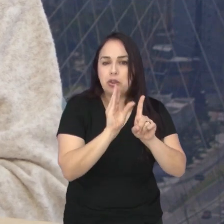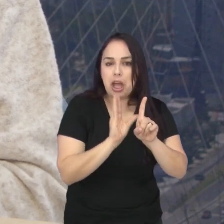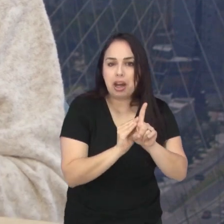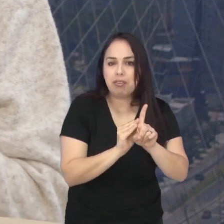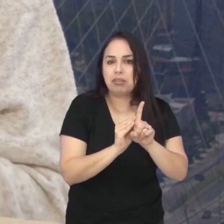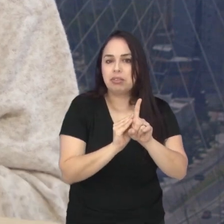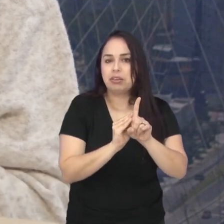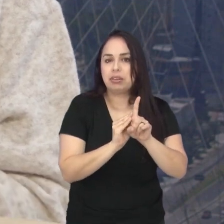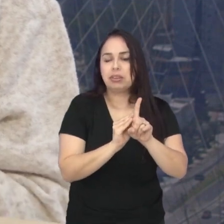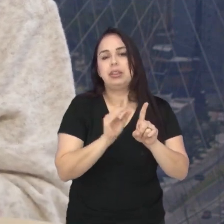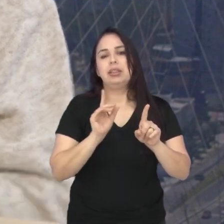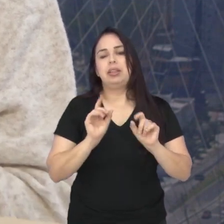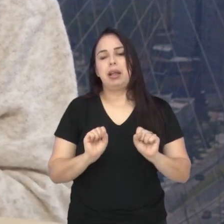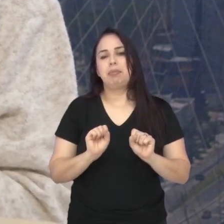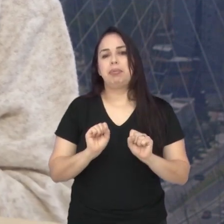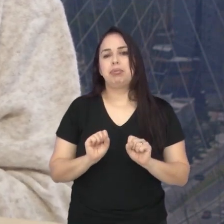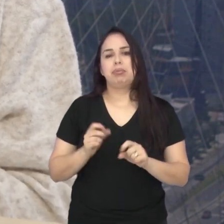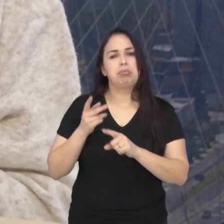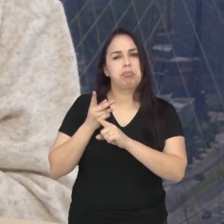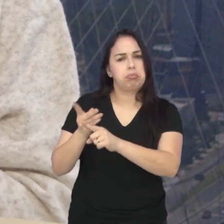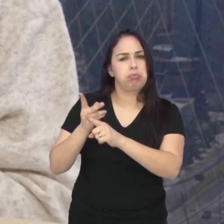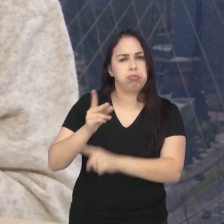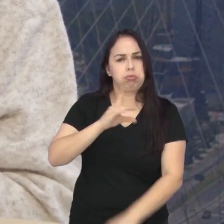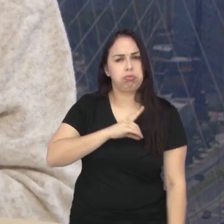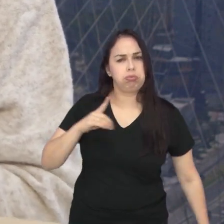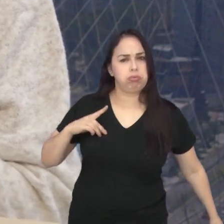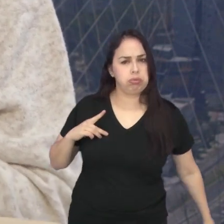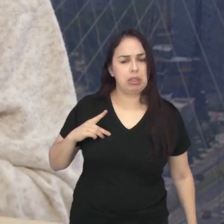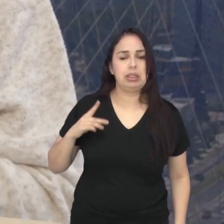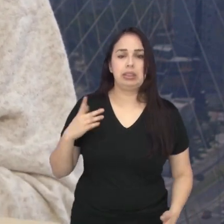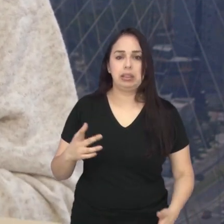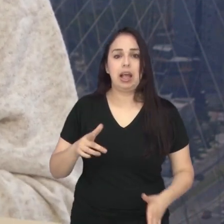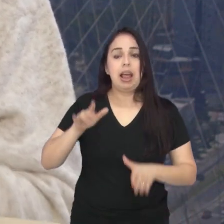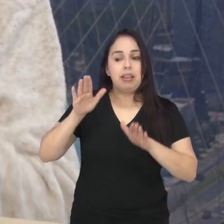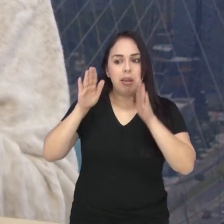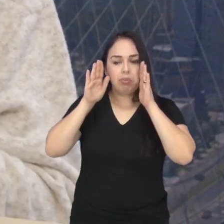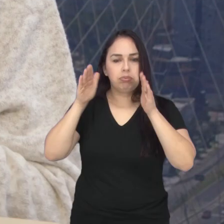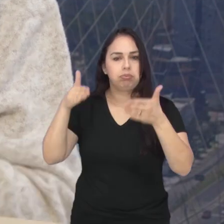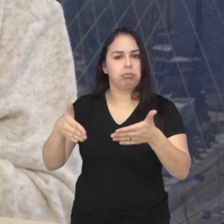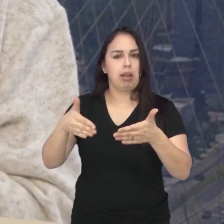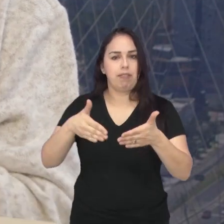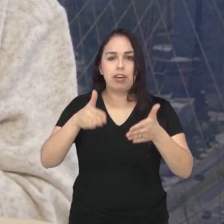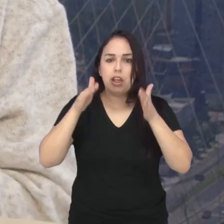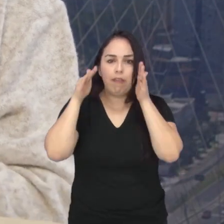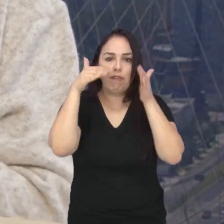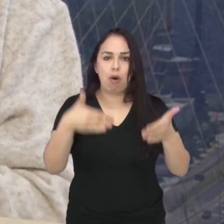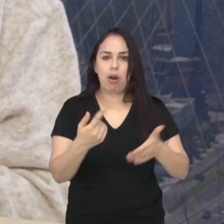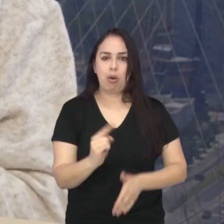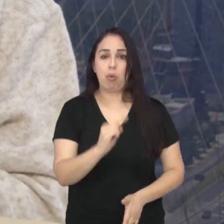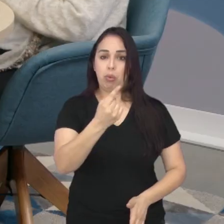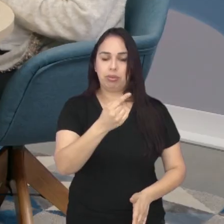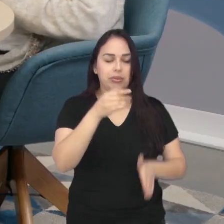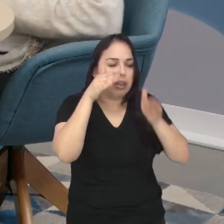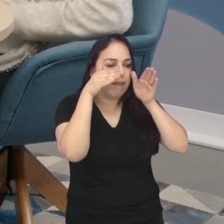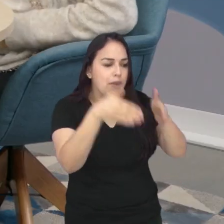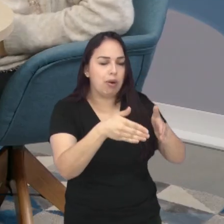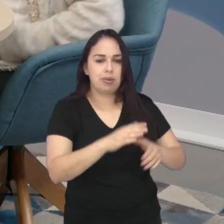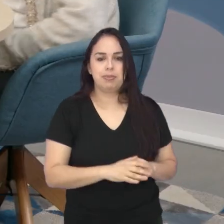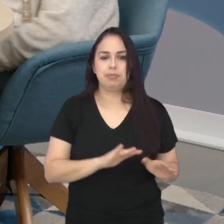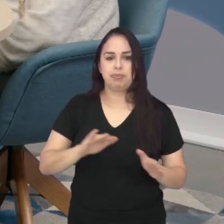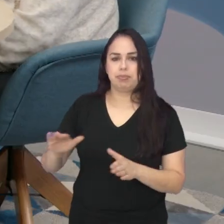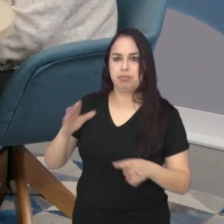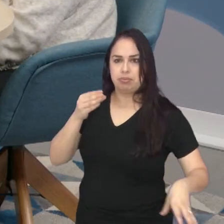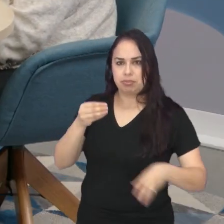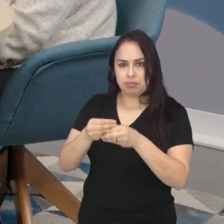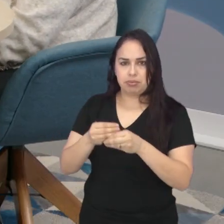defensoria pública. Então, é interessante você falar disso, né? E ter um defensor exclusivamente para isso. Sem dúvida. Gostaria